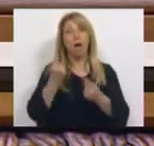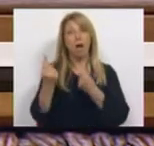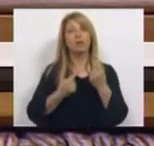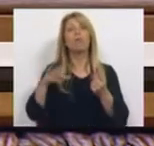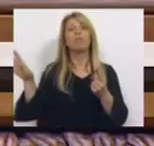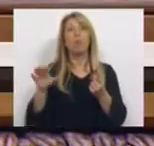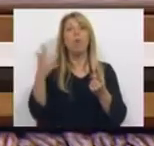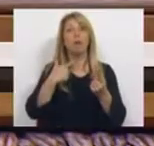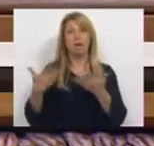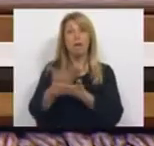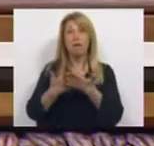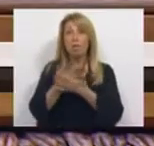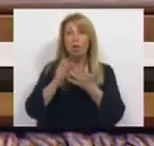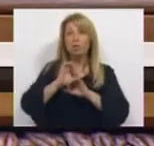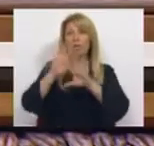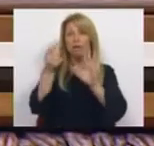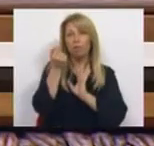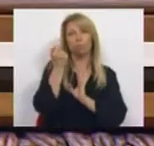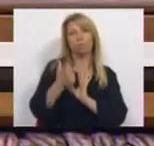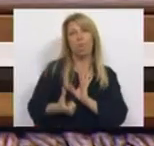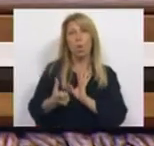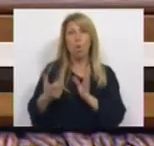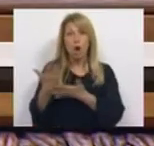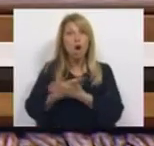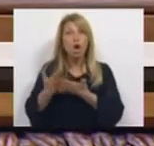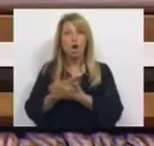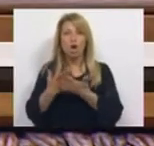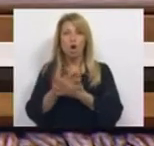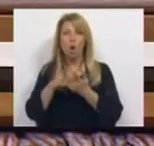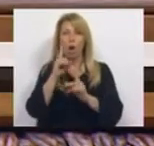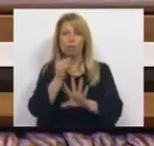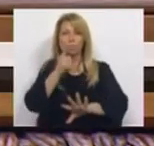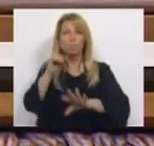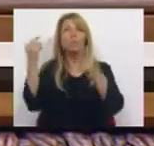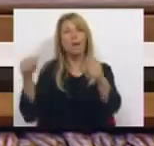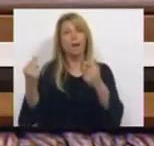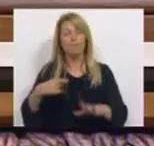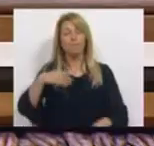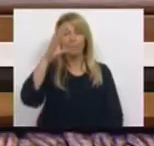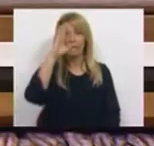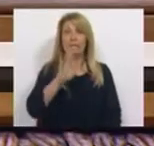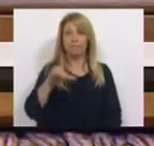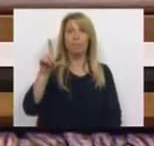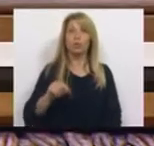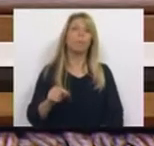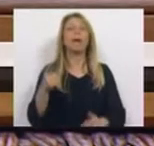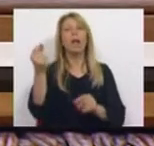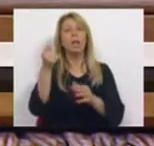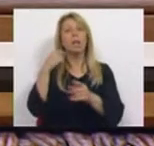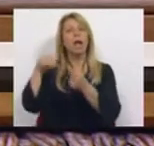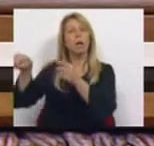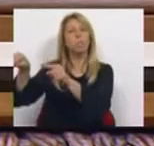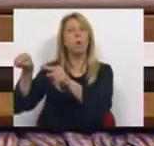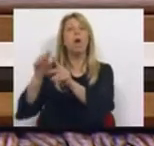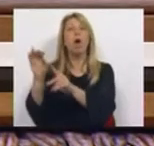negócios pouco claros, de negócios sujos. Sabemos ainda que o dinheiro que circula nos offshores é dinheiro roubado